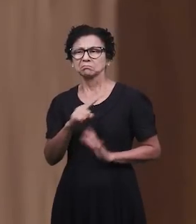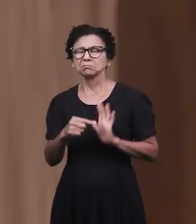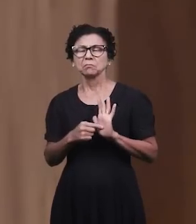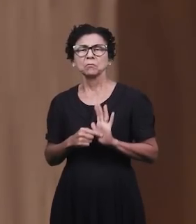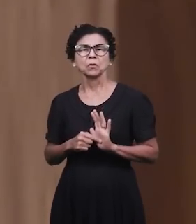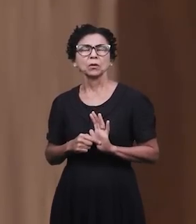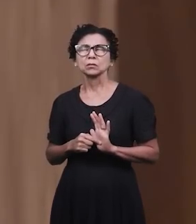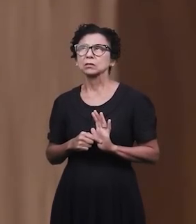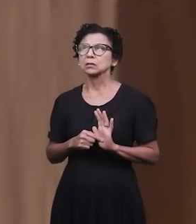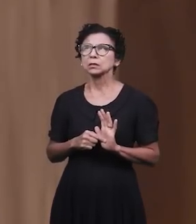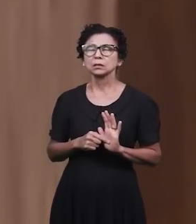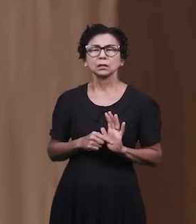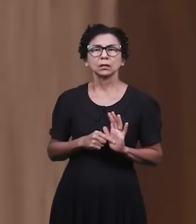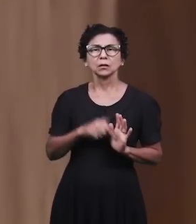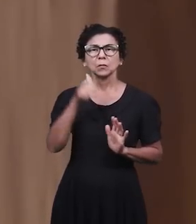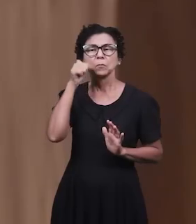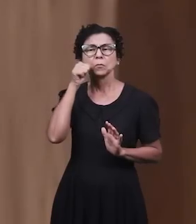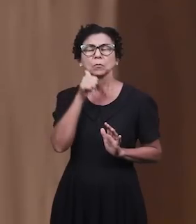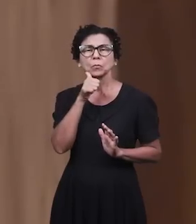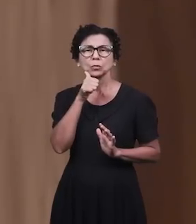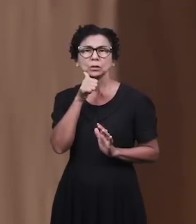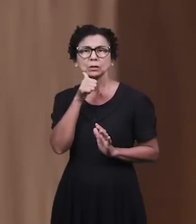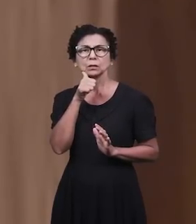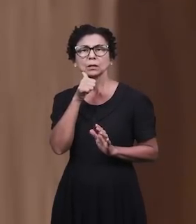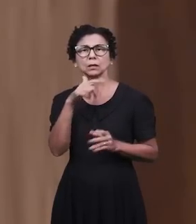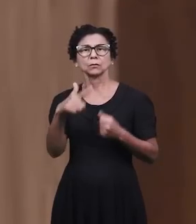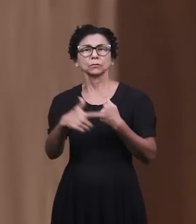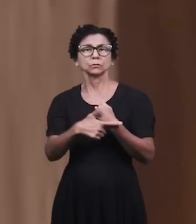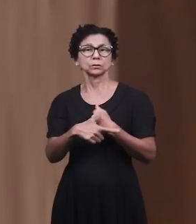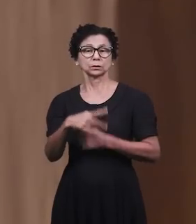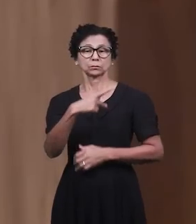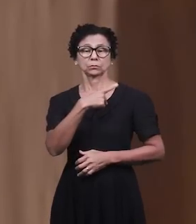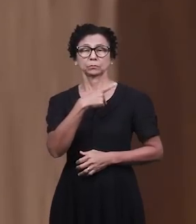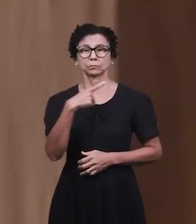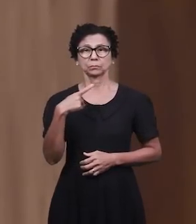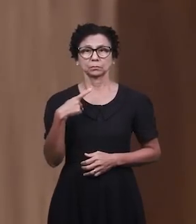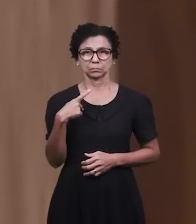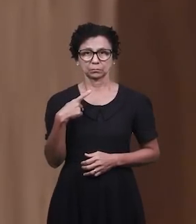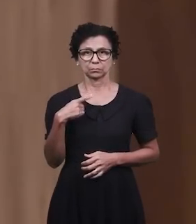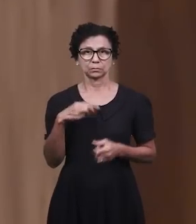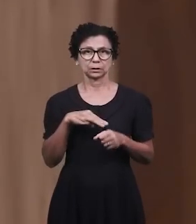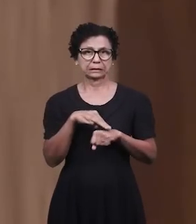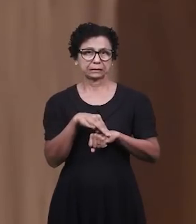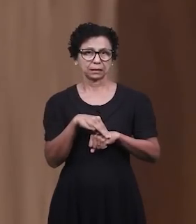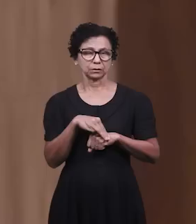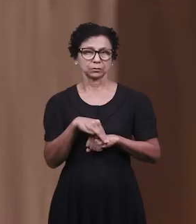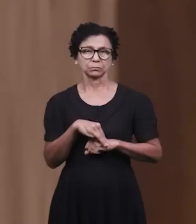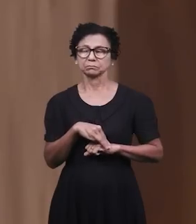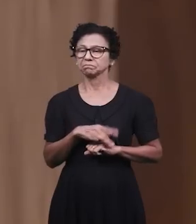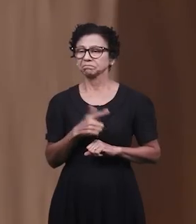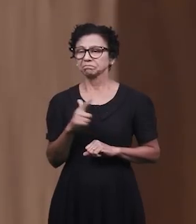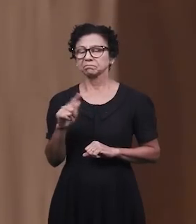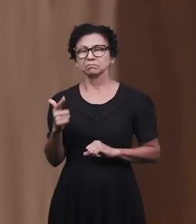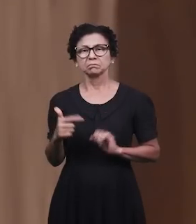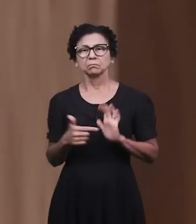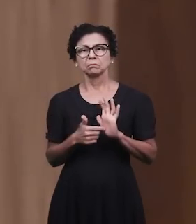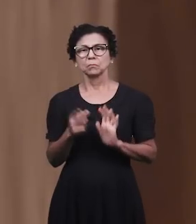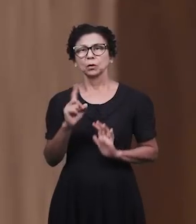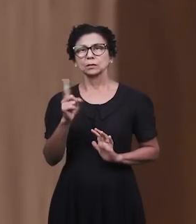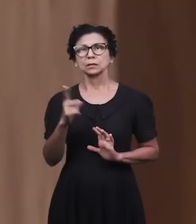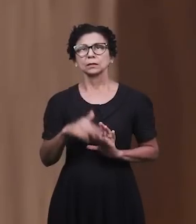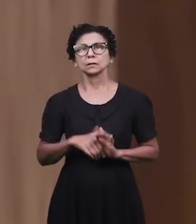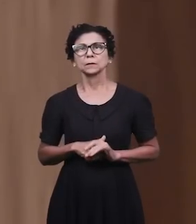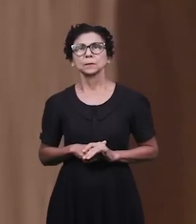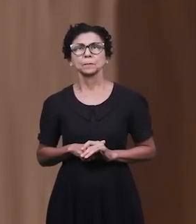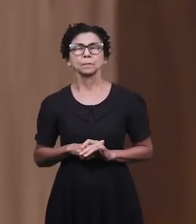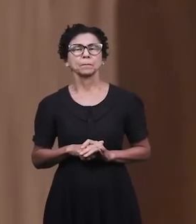sequer sugira que existe alguma mulher que tenha assumido essa função ministerial, de pastor, de seja qualquer